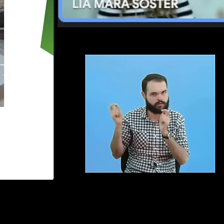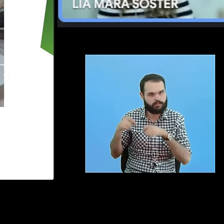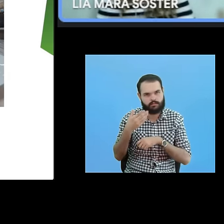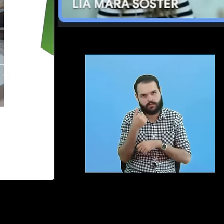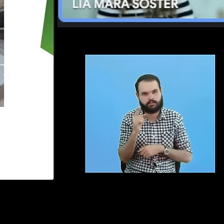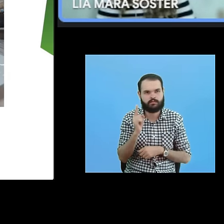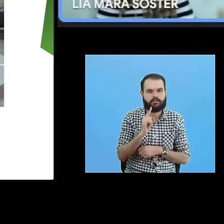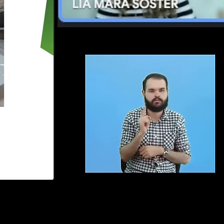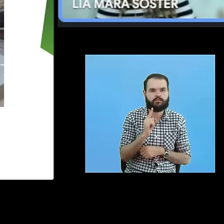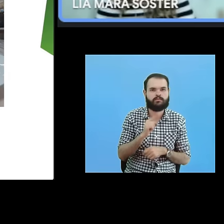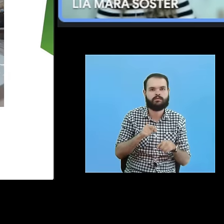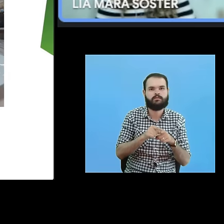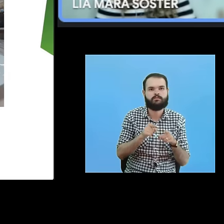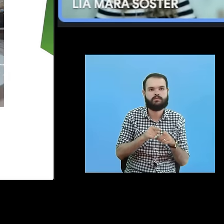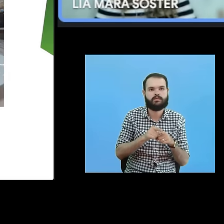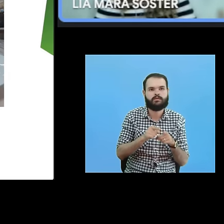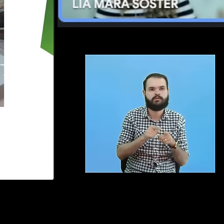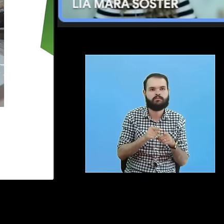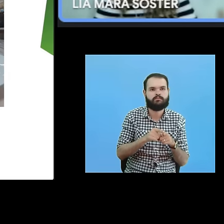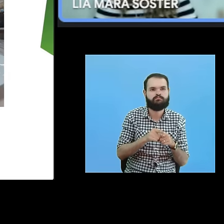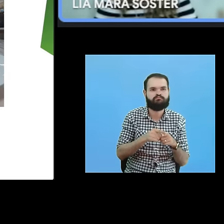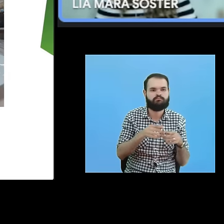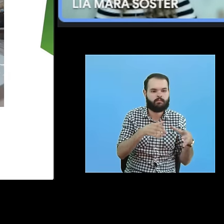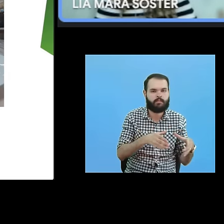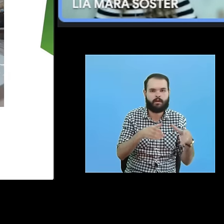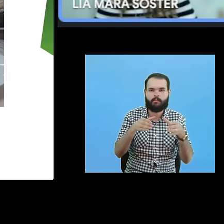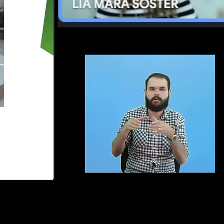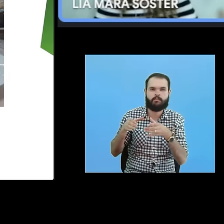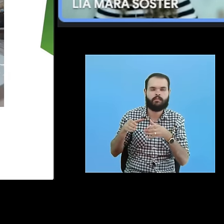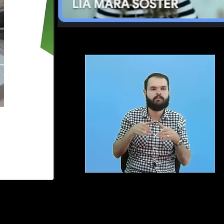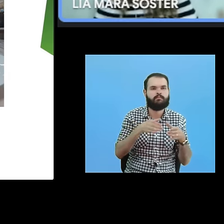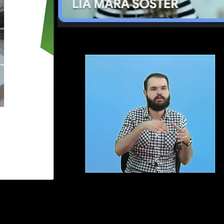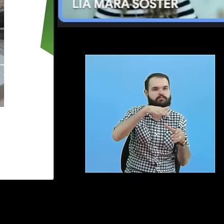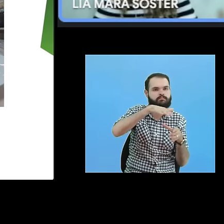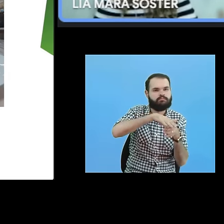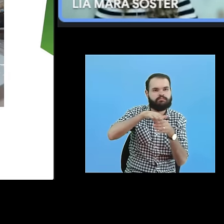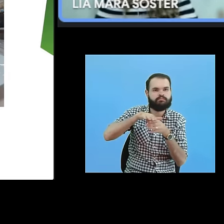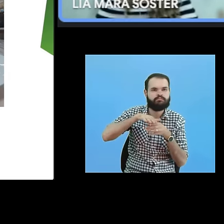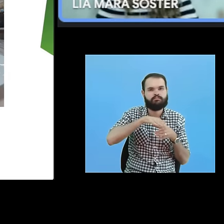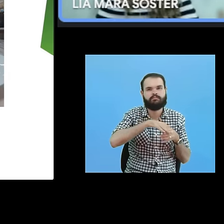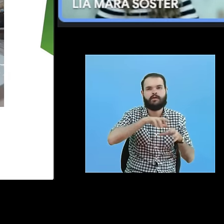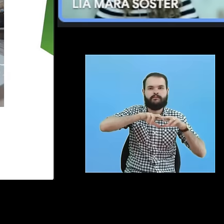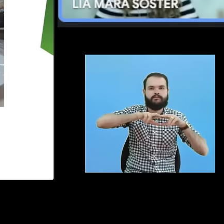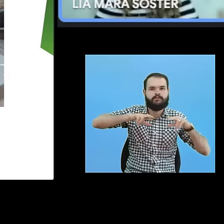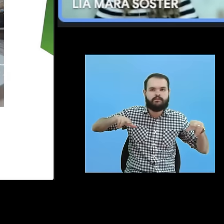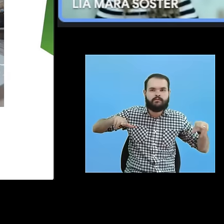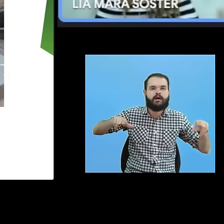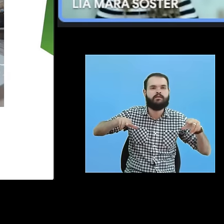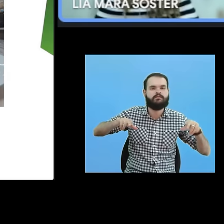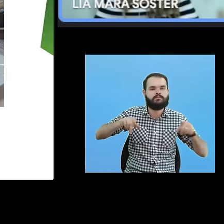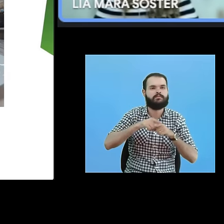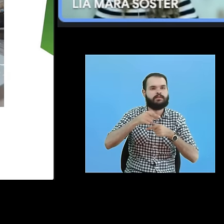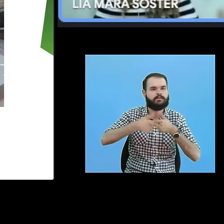consumo, desde as vasilhas, os diferentes potes, as diferentes formas, né, de trabalhar,